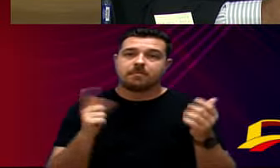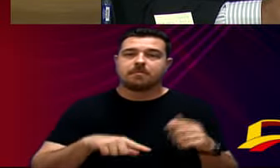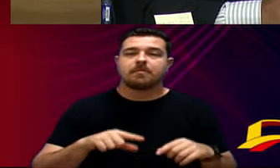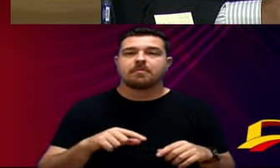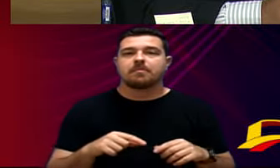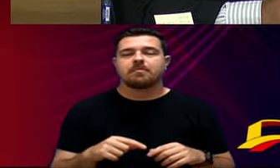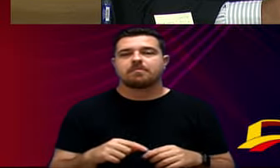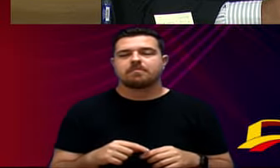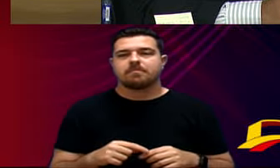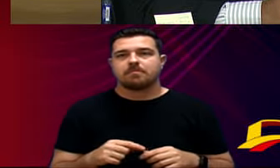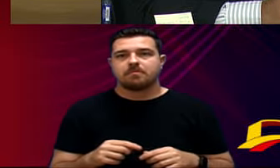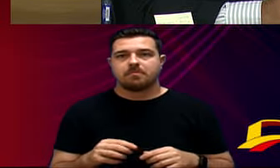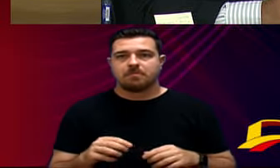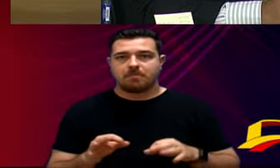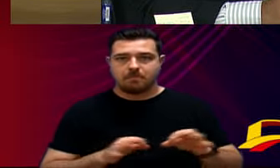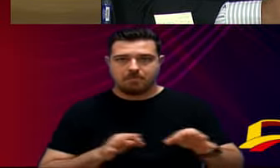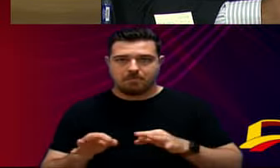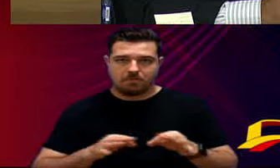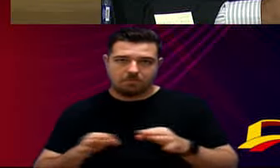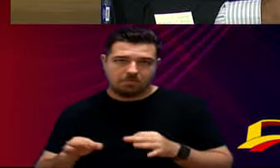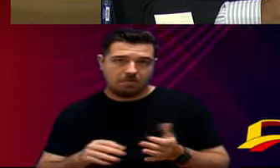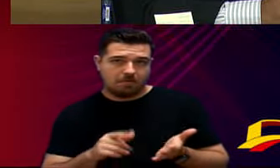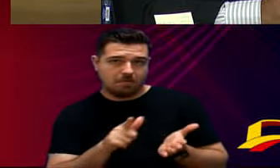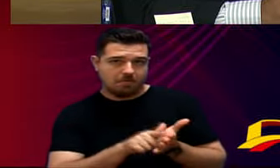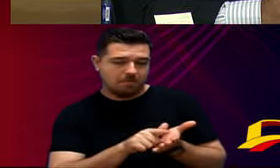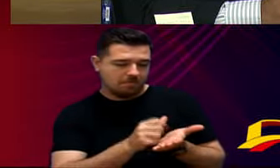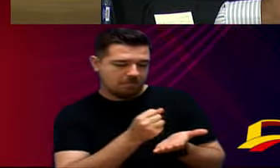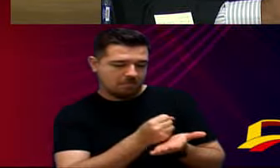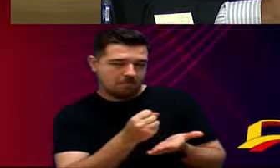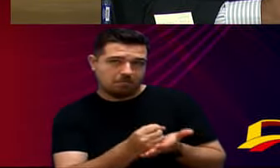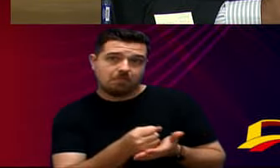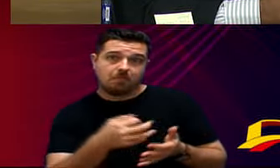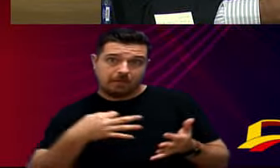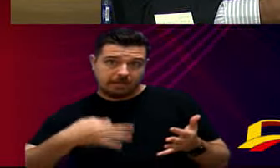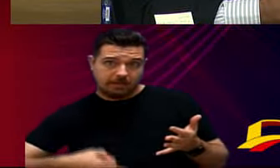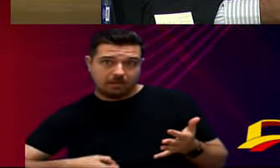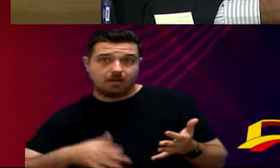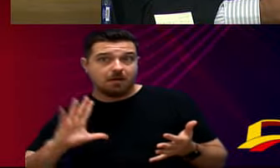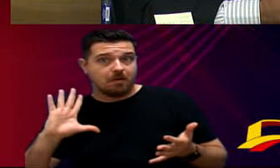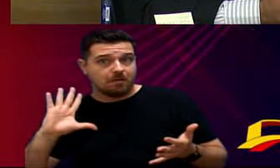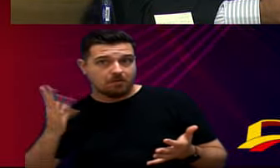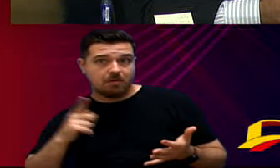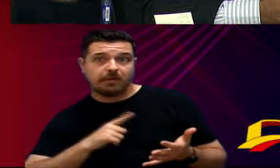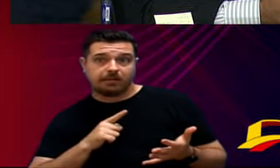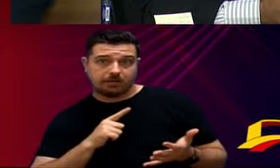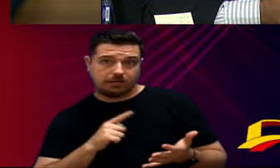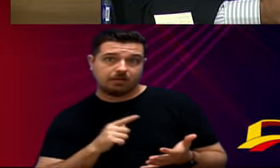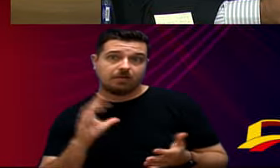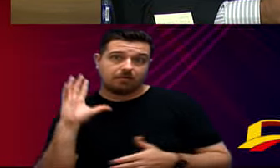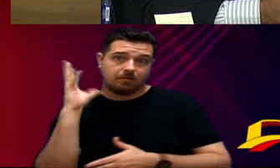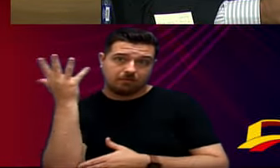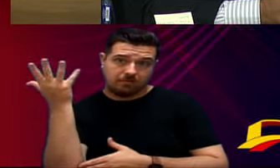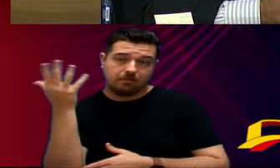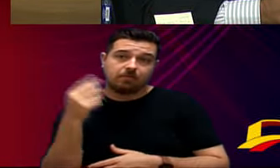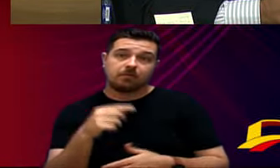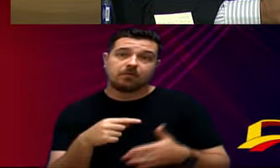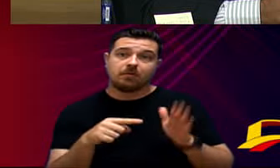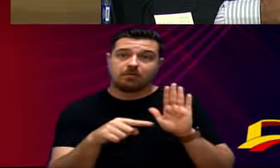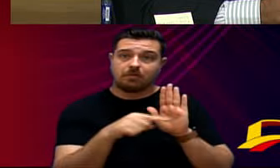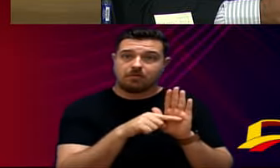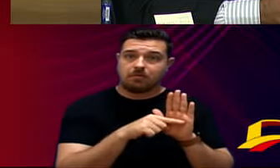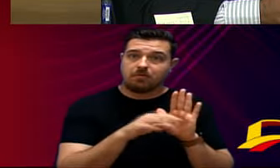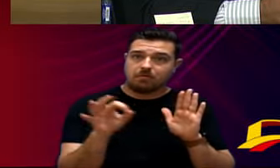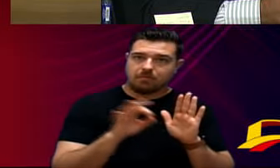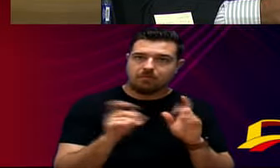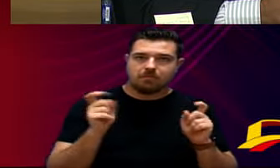montar um uma relatório mesmo que comprovasse e que desse esse direito ao desconto no entanto a gente tem